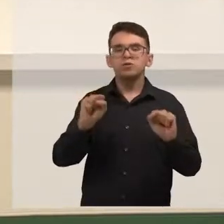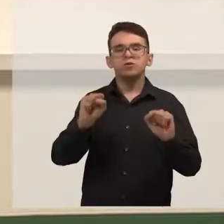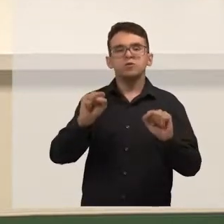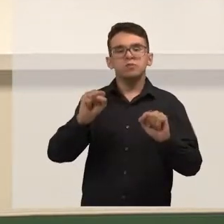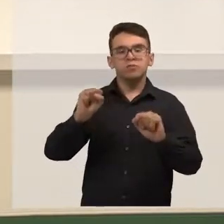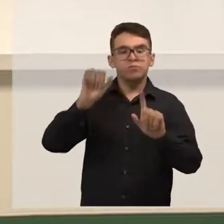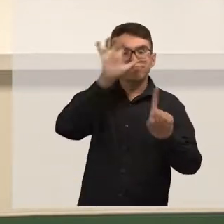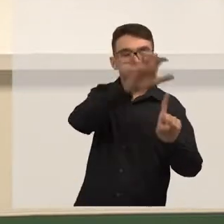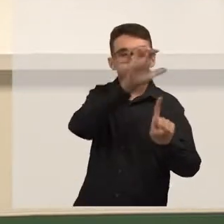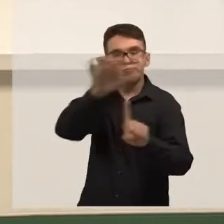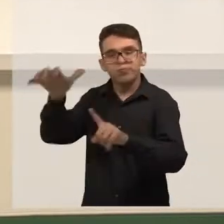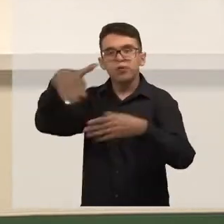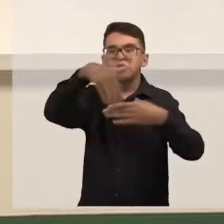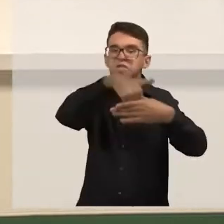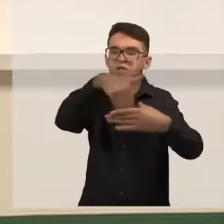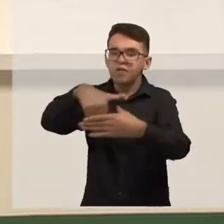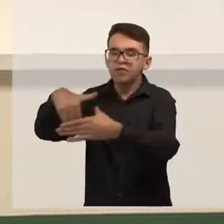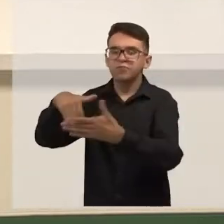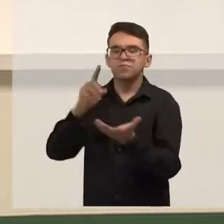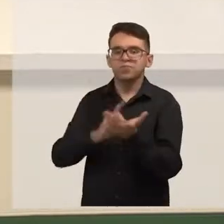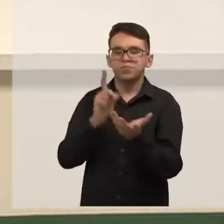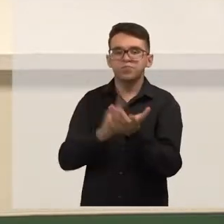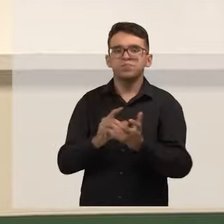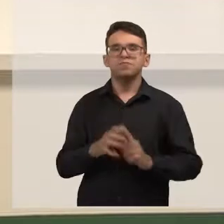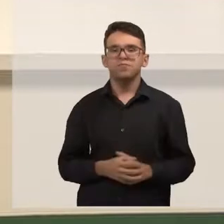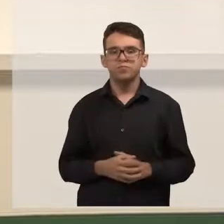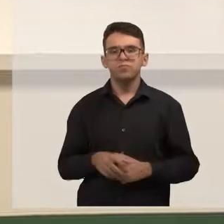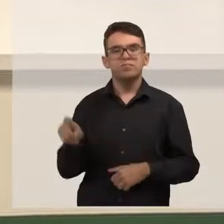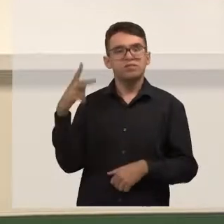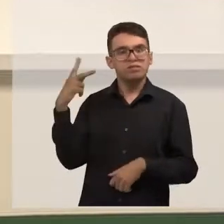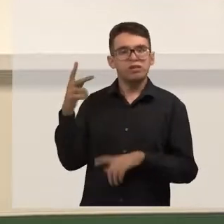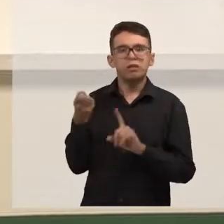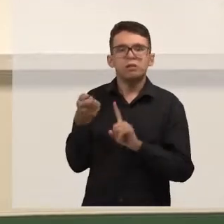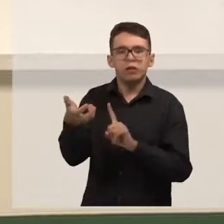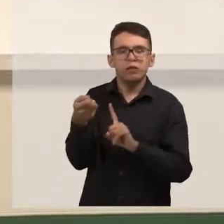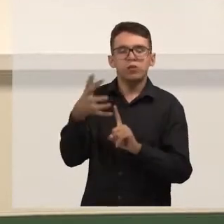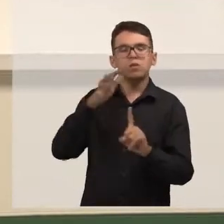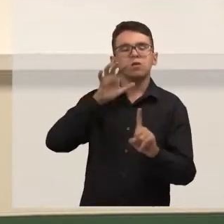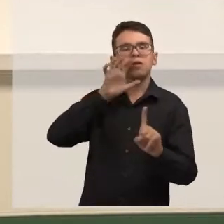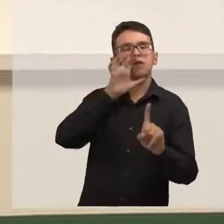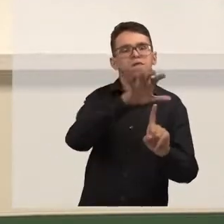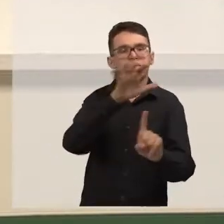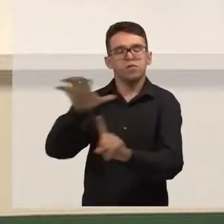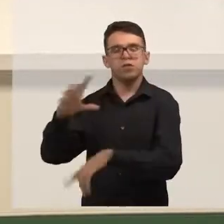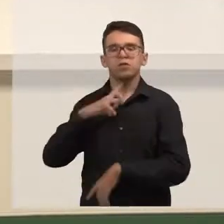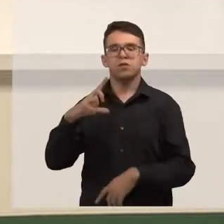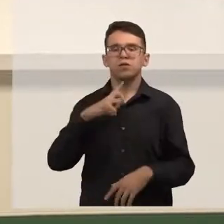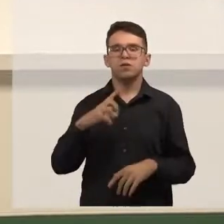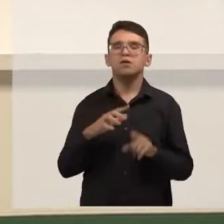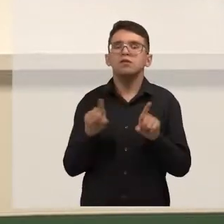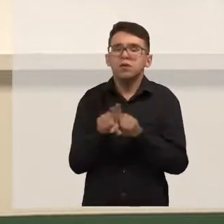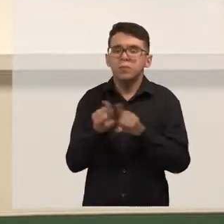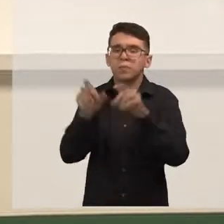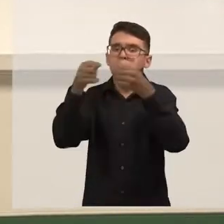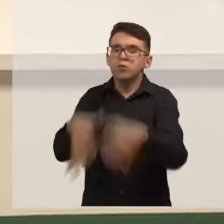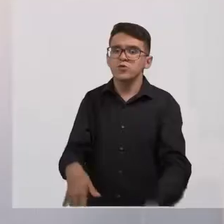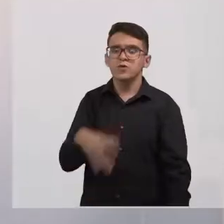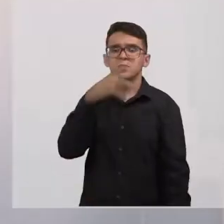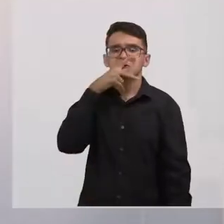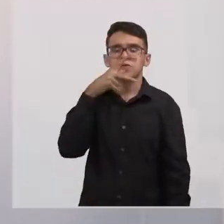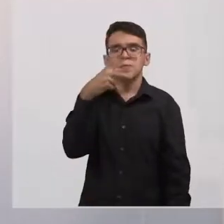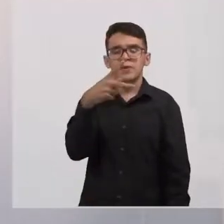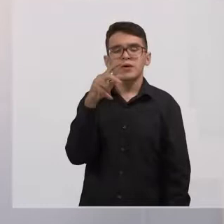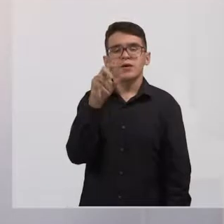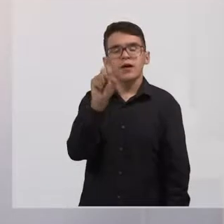como um furacão, né? Ela já é um furacão. E outra coisa, ela atinge o PSDB, viu?